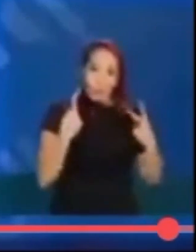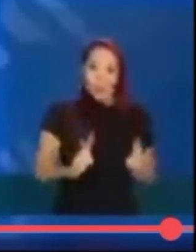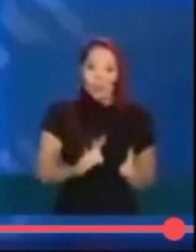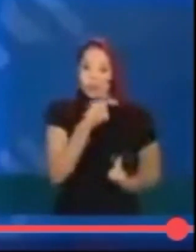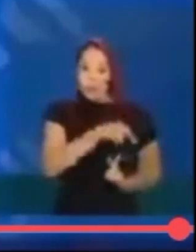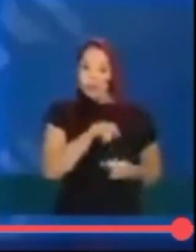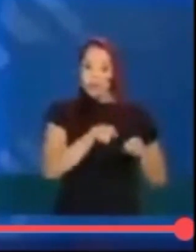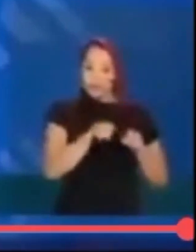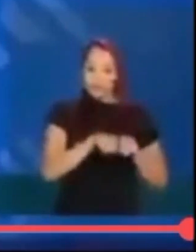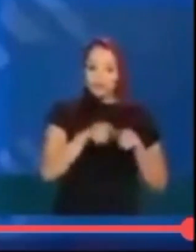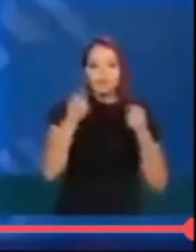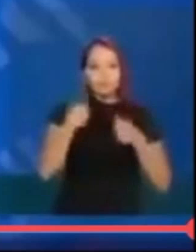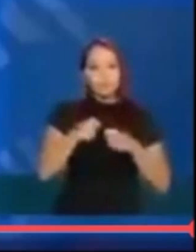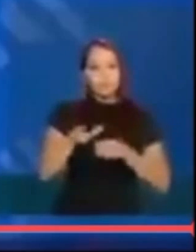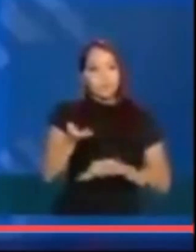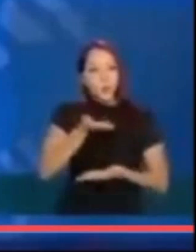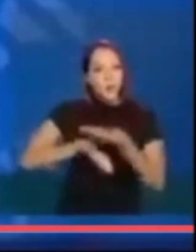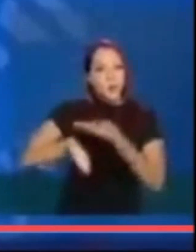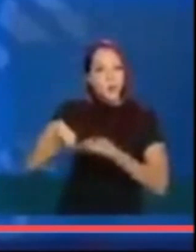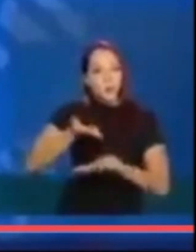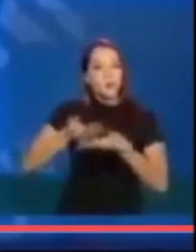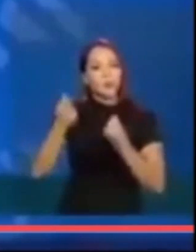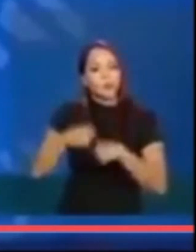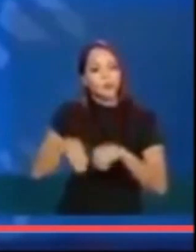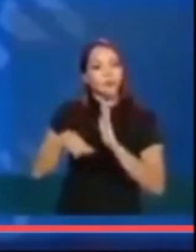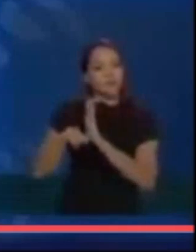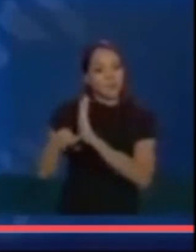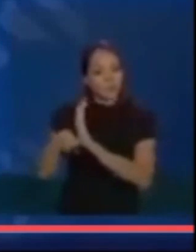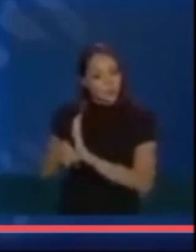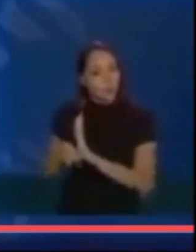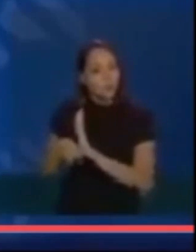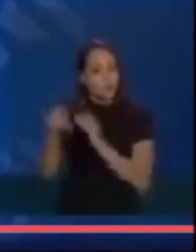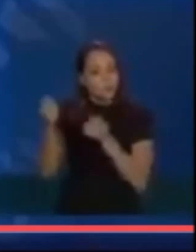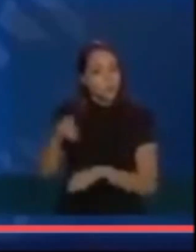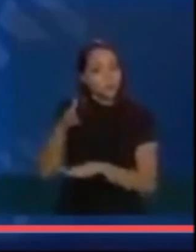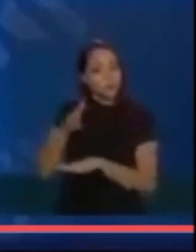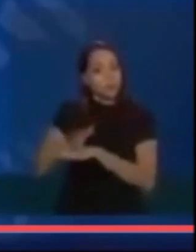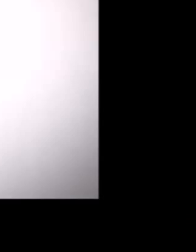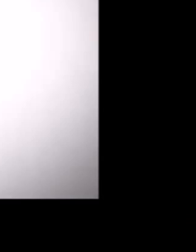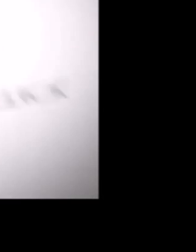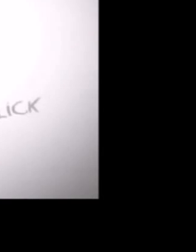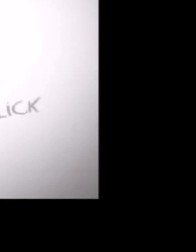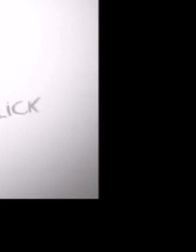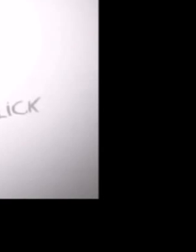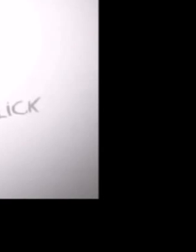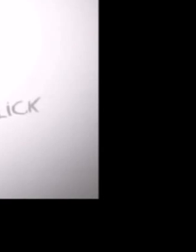eles também precisam colaborar, ajudar a participar